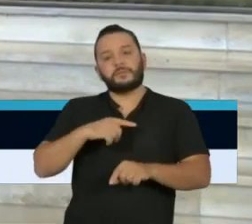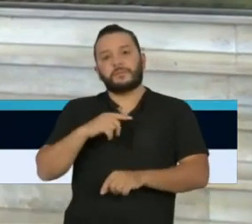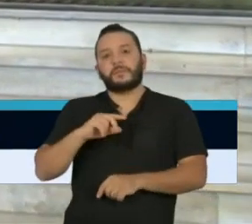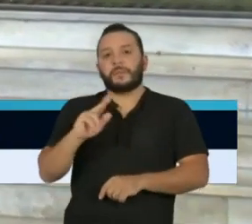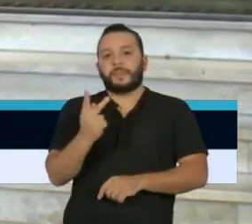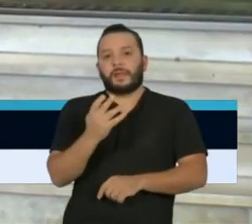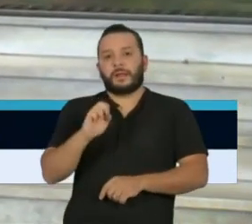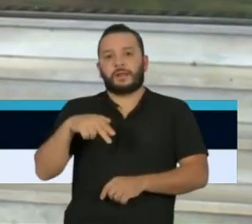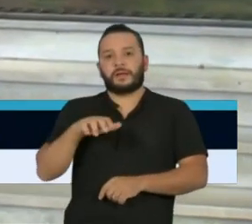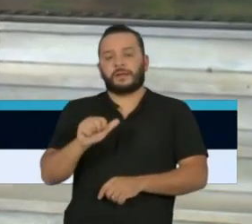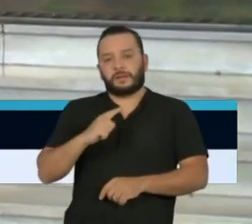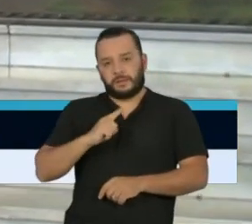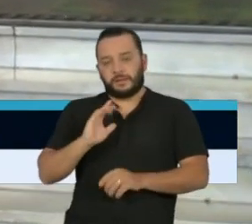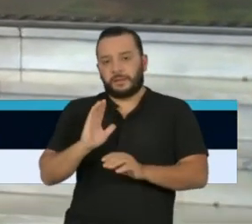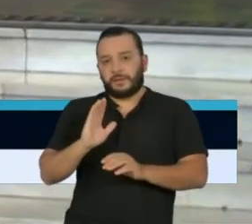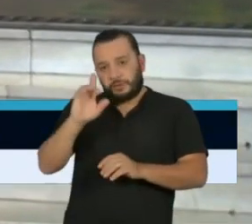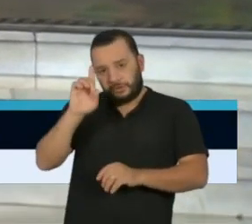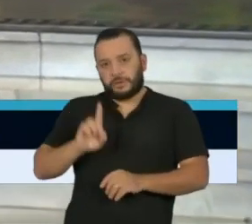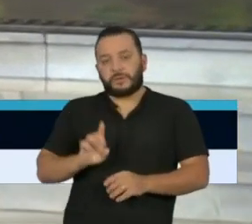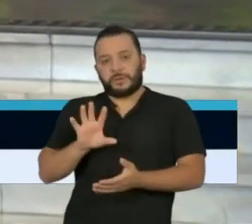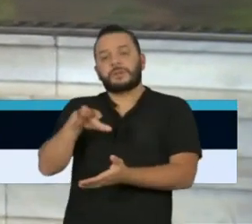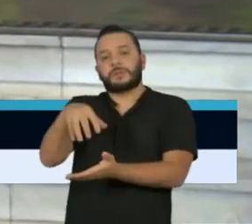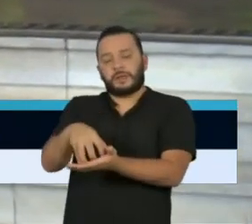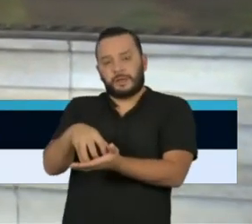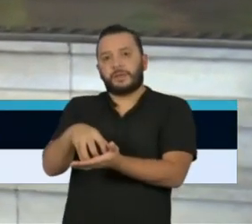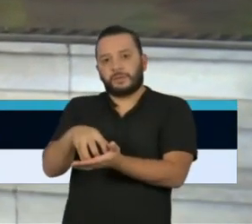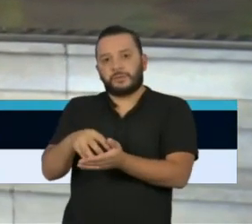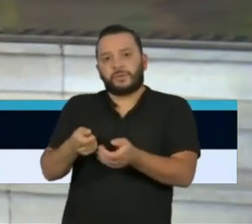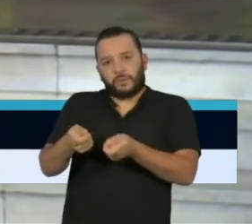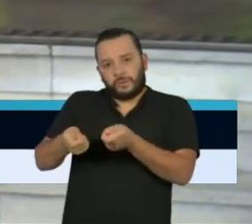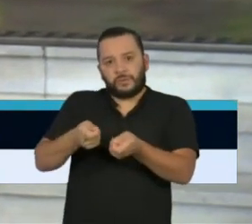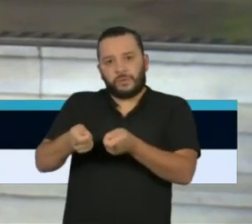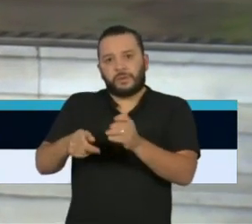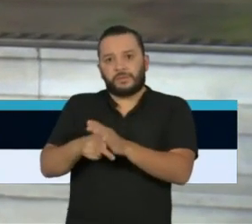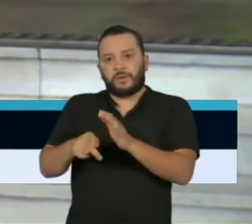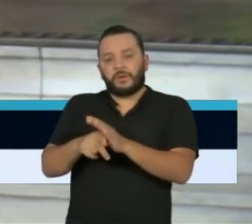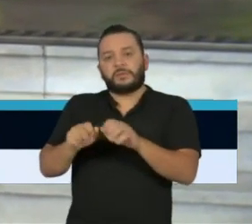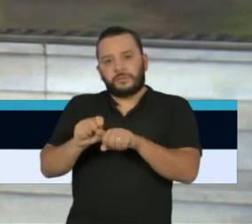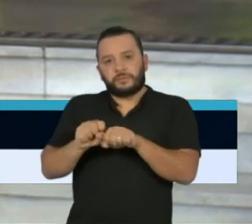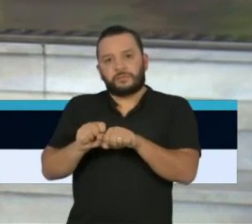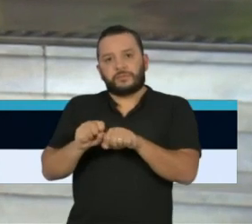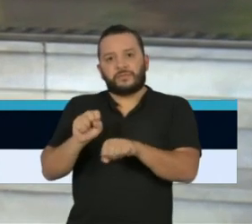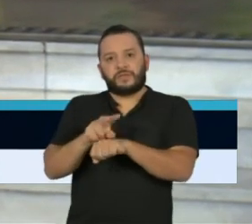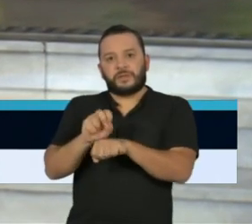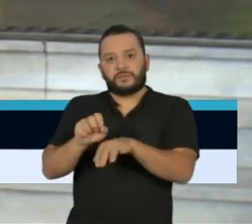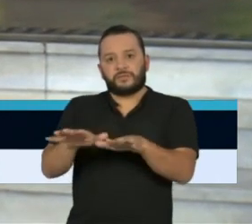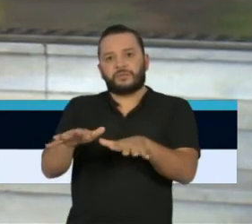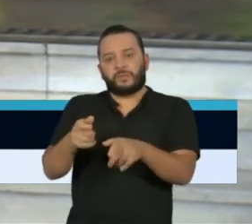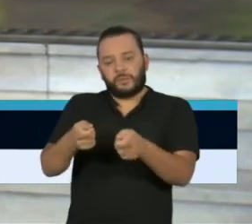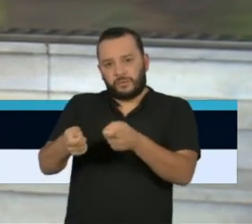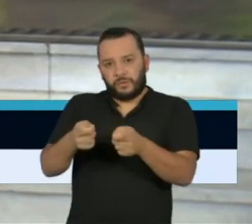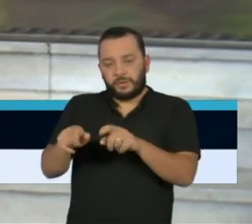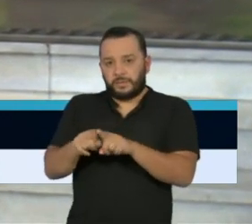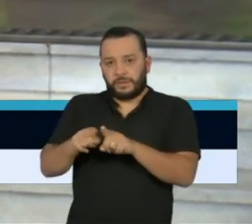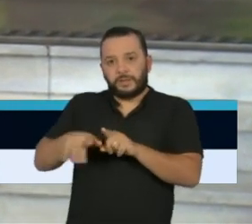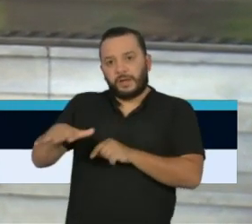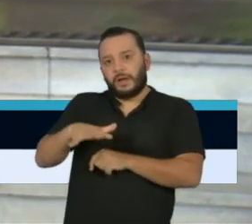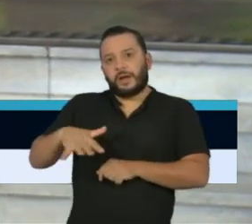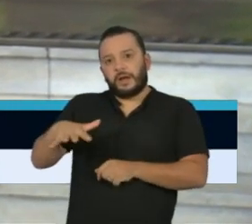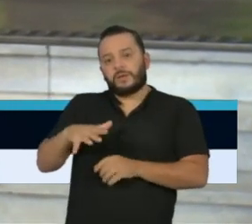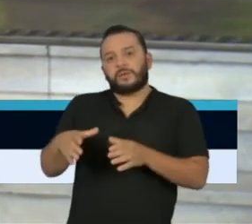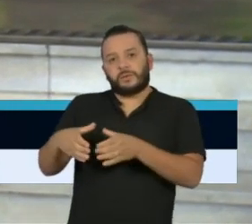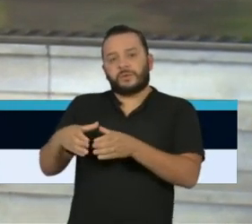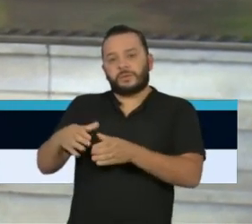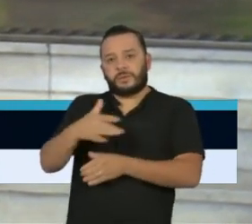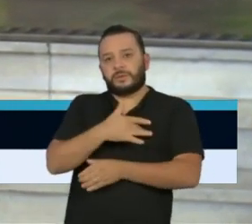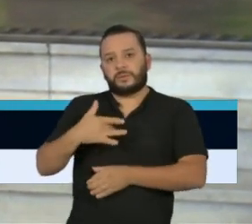nossa diretora do Centro de Vigilância Epidemiológica e também integrante do Comitê de Saúde, Dimas Covas, diretor